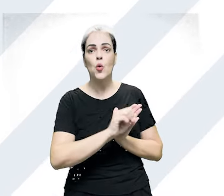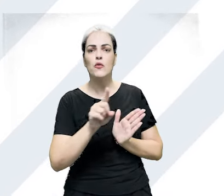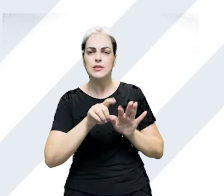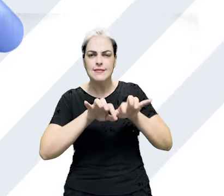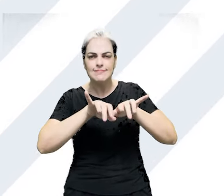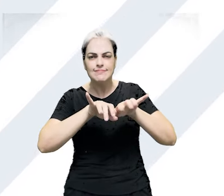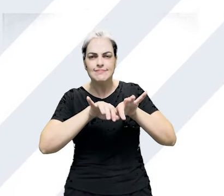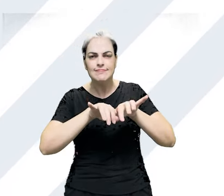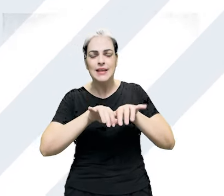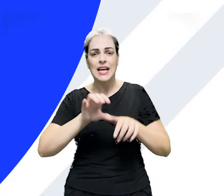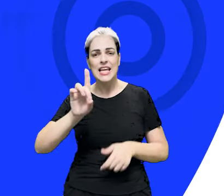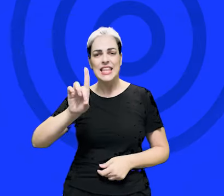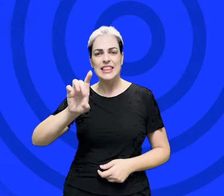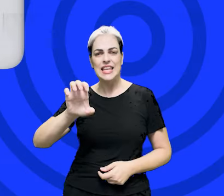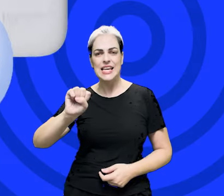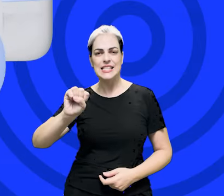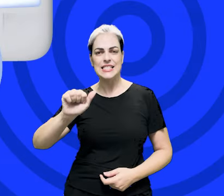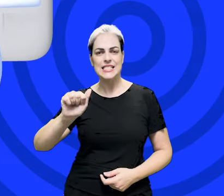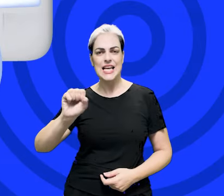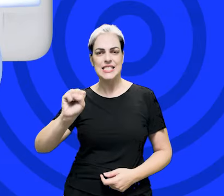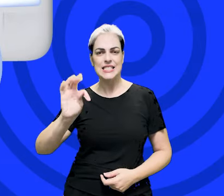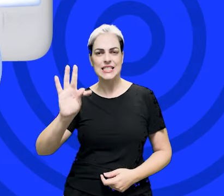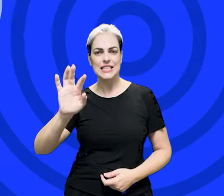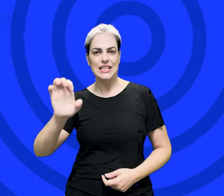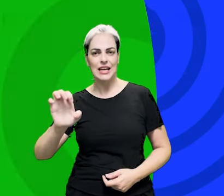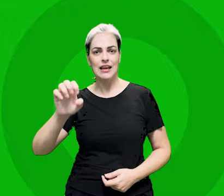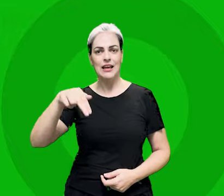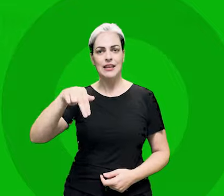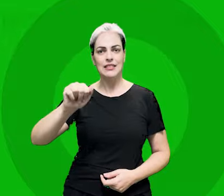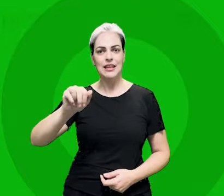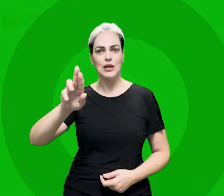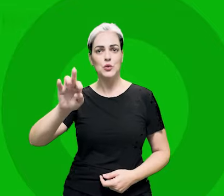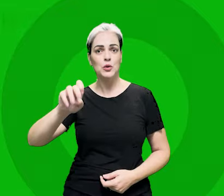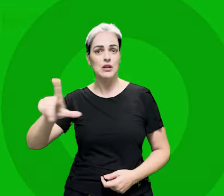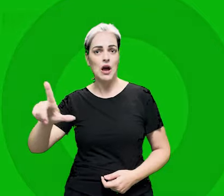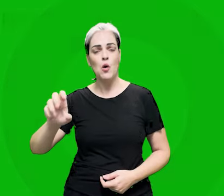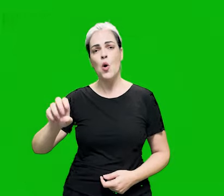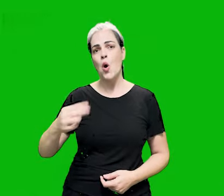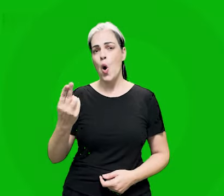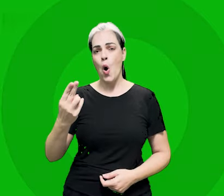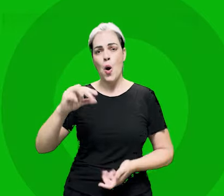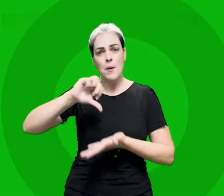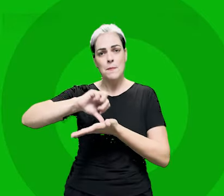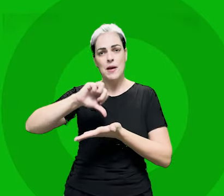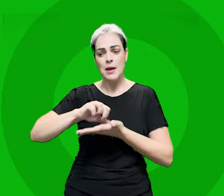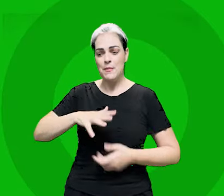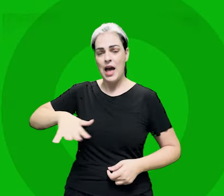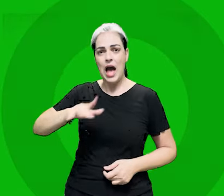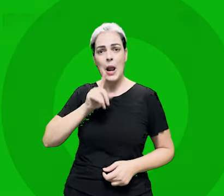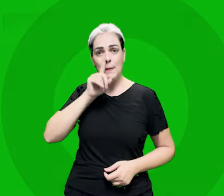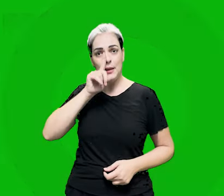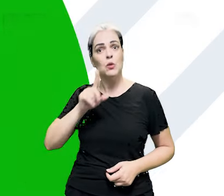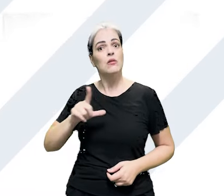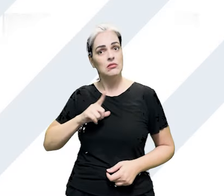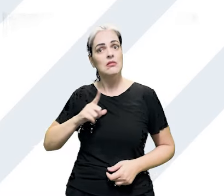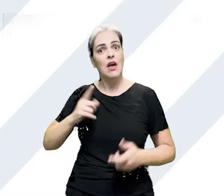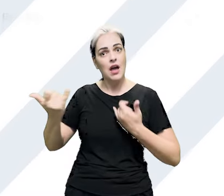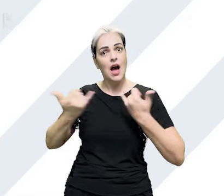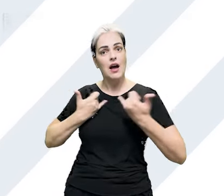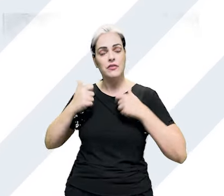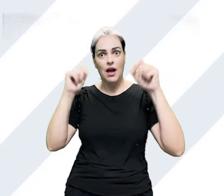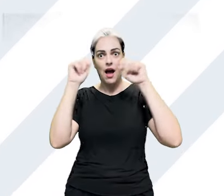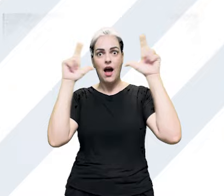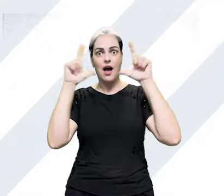desastres naturais, palavras-chave sobre o tema, ou quando utilizar o Google Maps em alguma área de risco, você receberá alertas